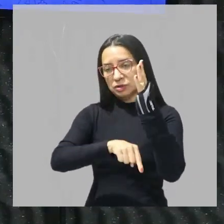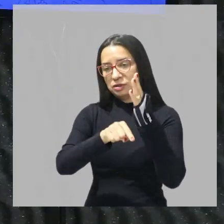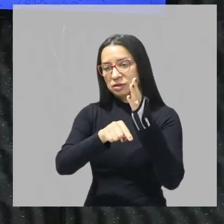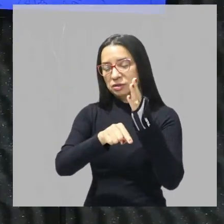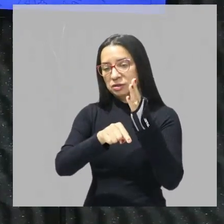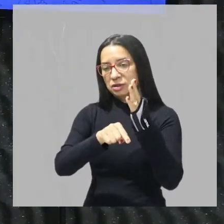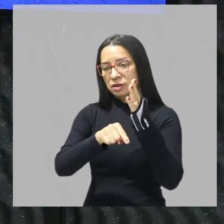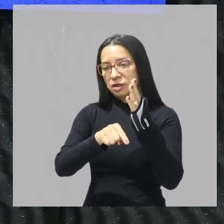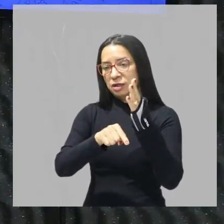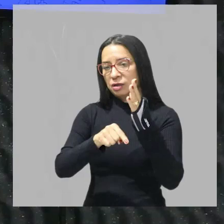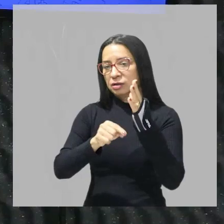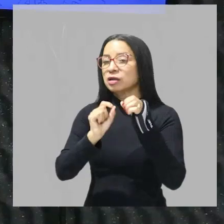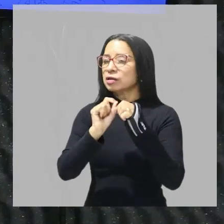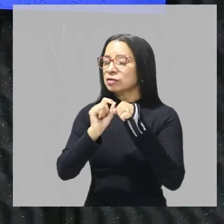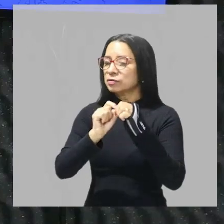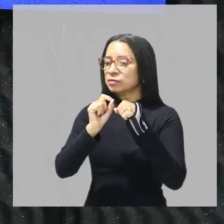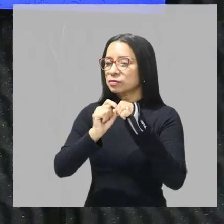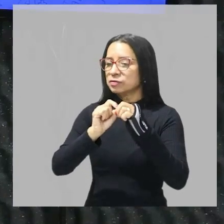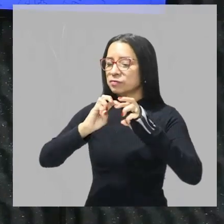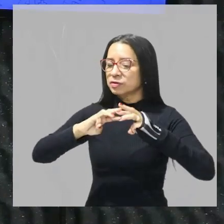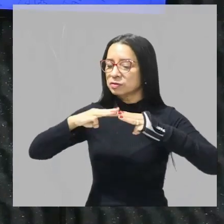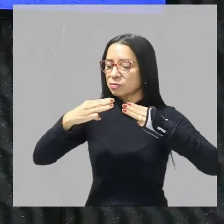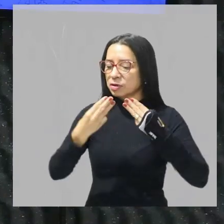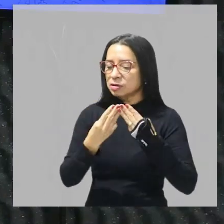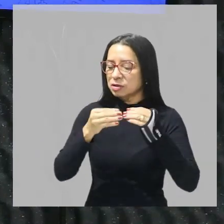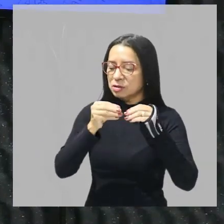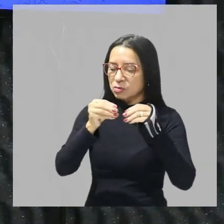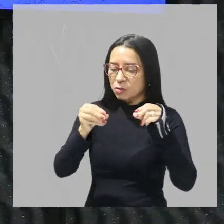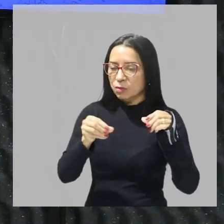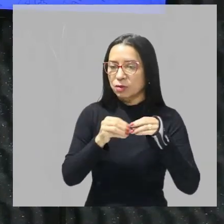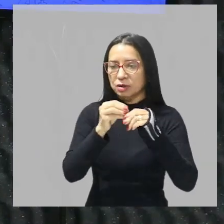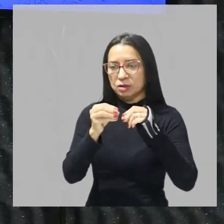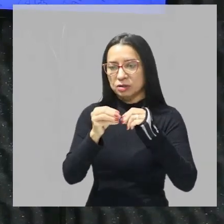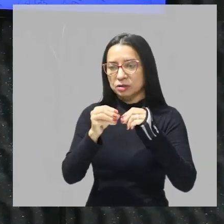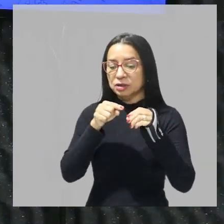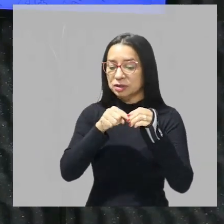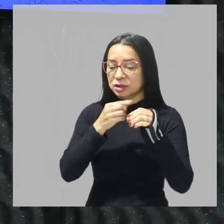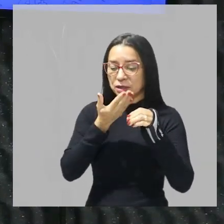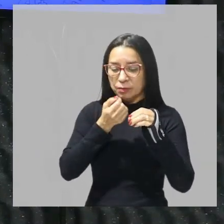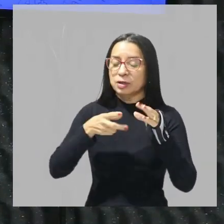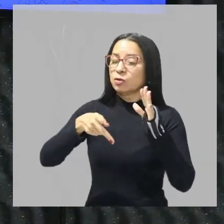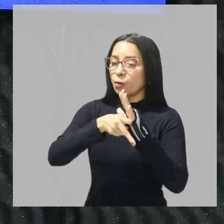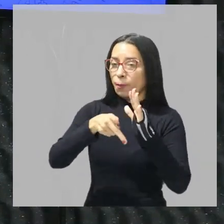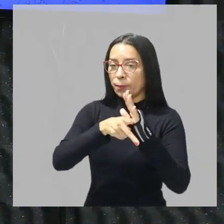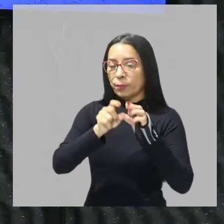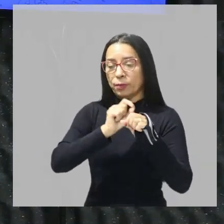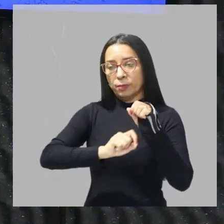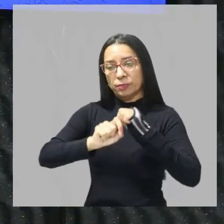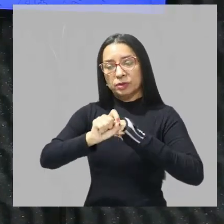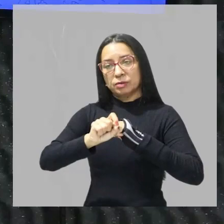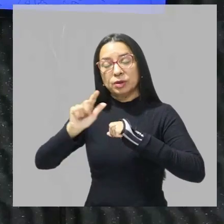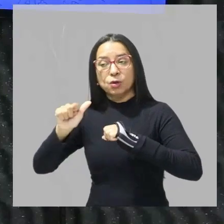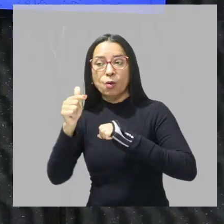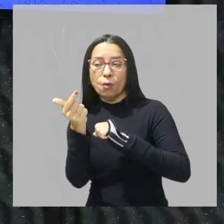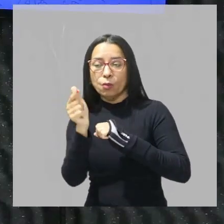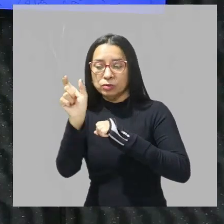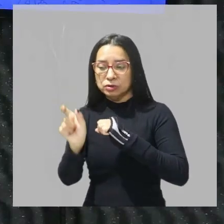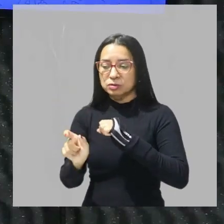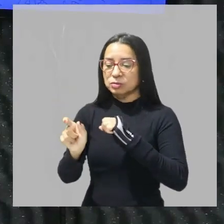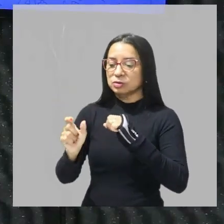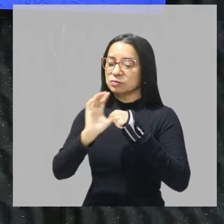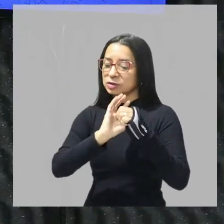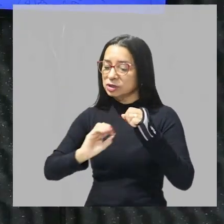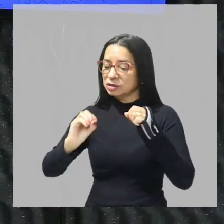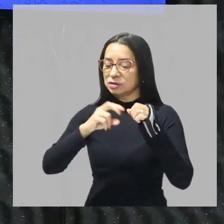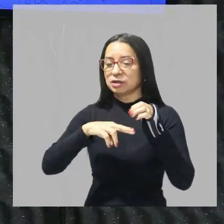é alimento para ele e que também serve de alimento para outros indivíduos que venham se alimentar dele. Então, eu tenho aqui um